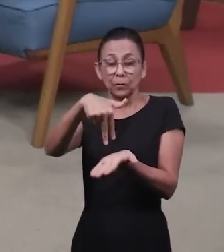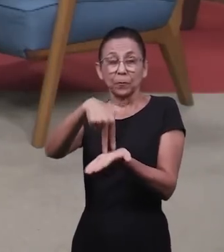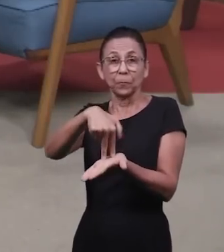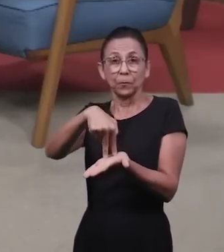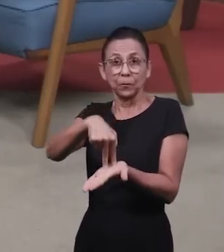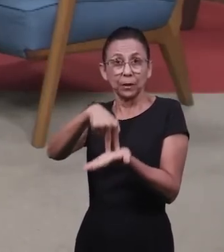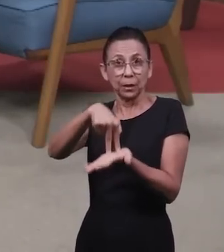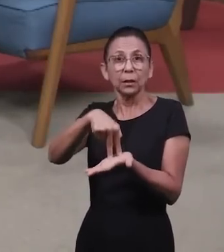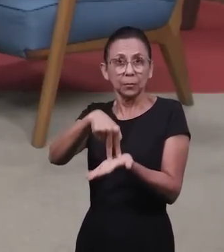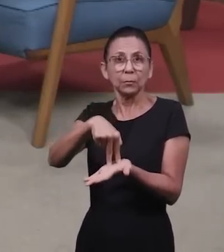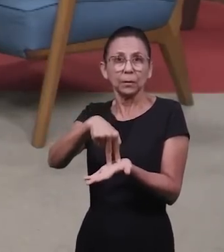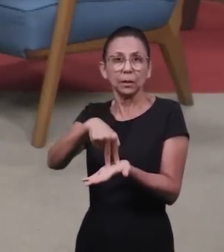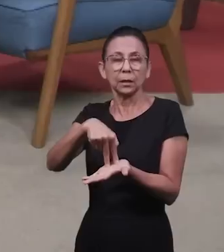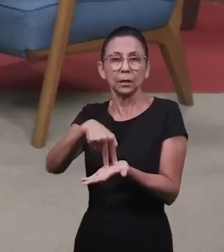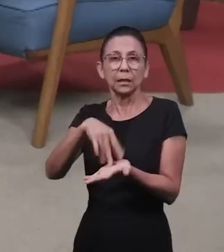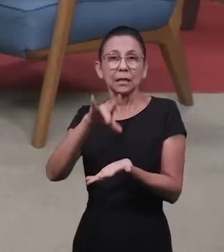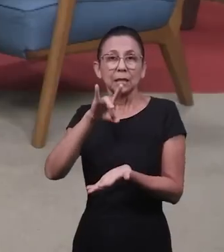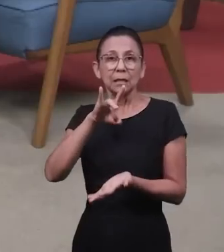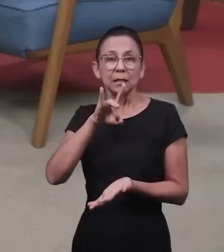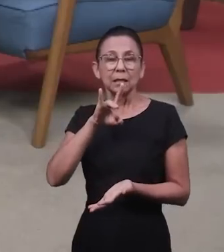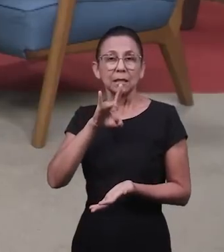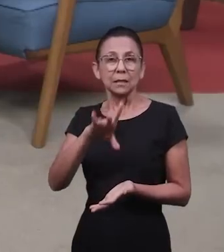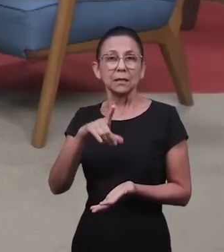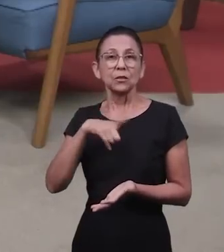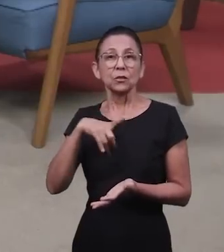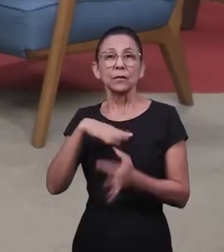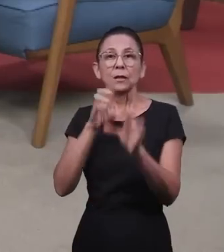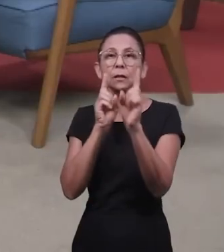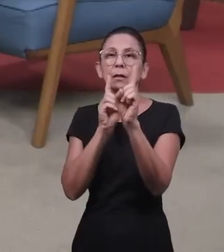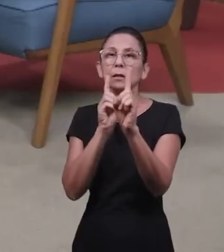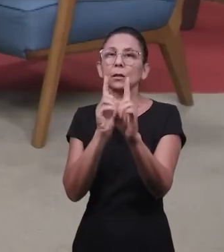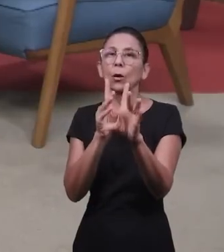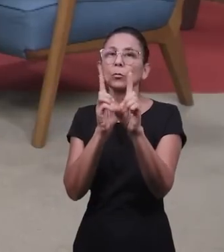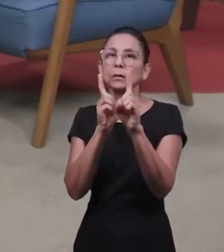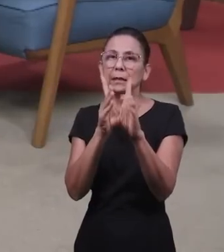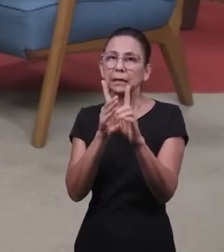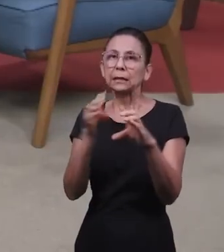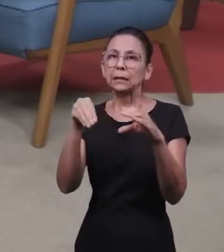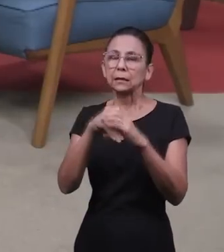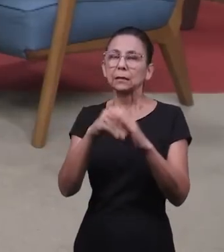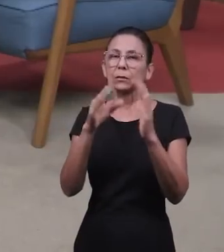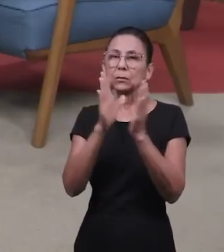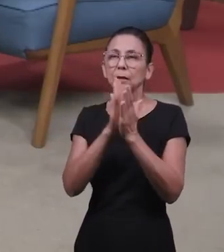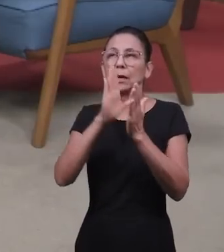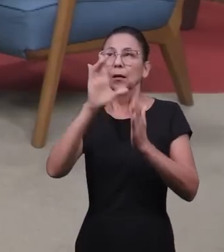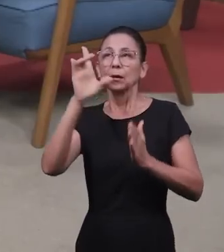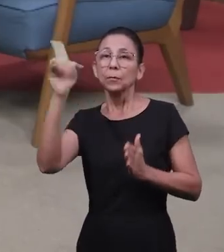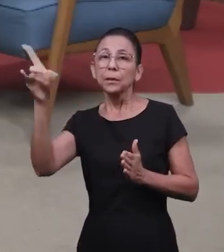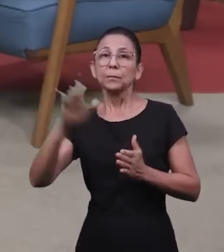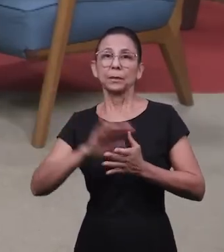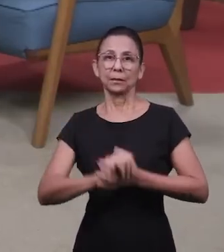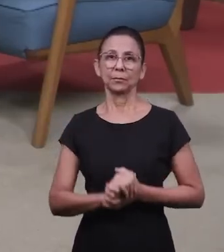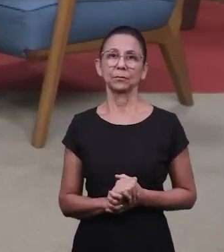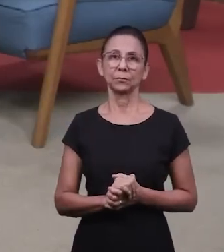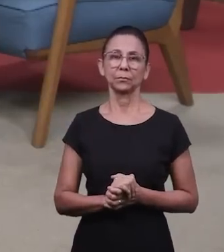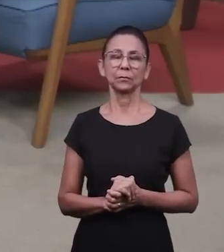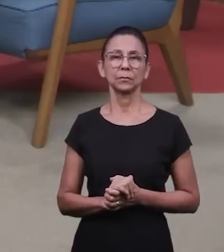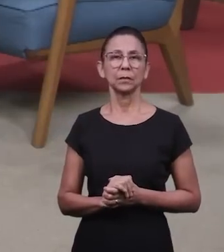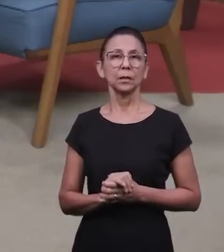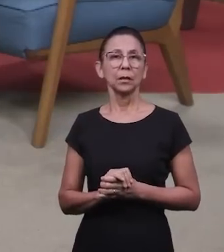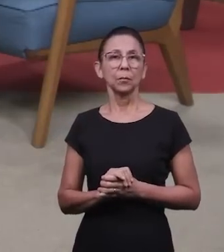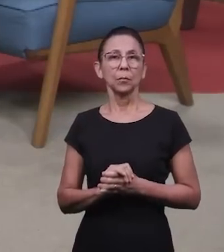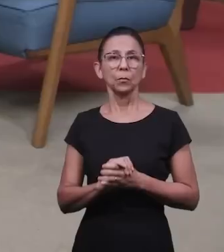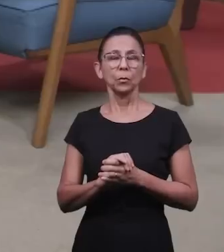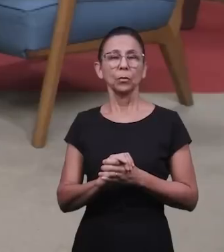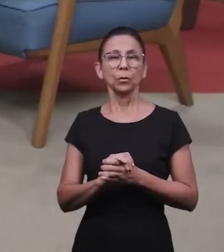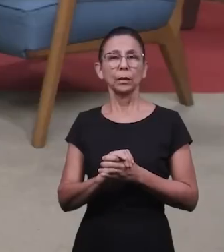a doutrina, nós estarmos bem firmados na palavra, é o que há de mais importante, porque os espinhos só